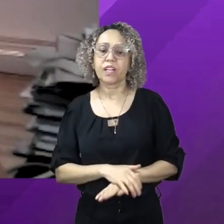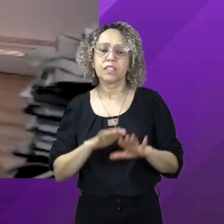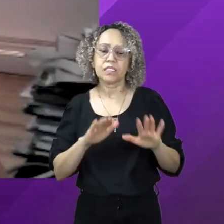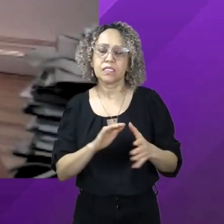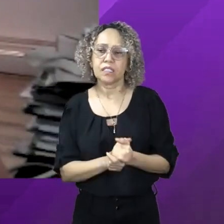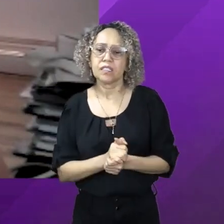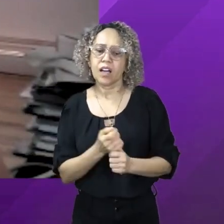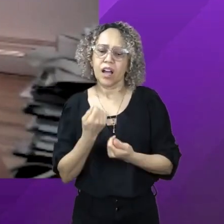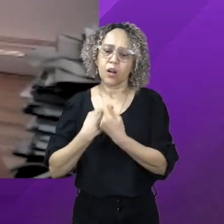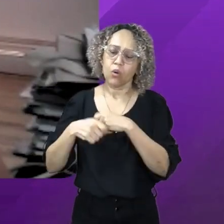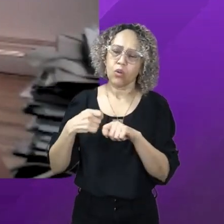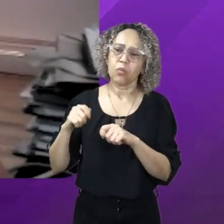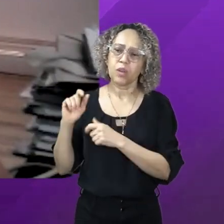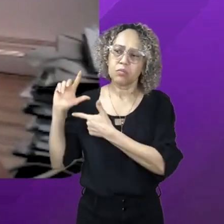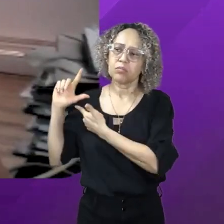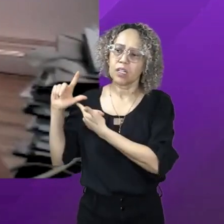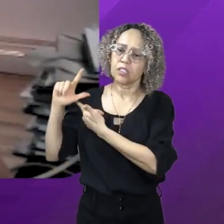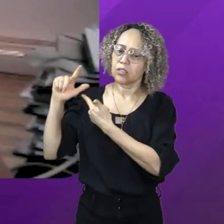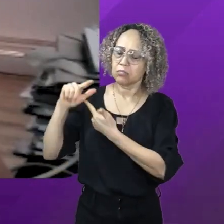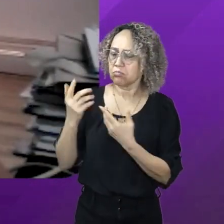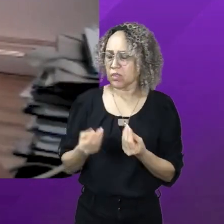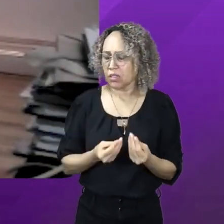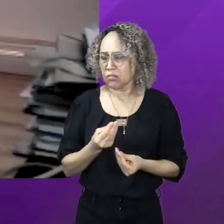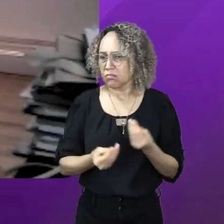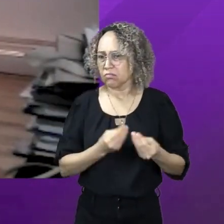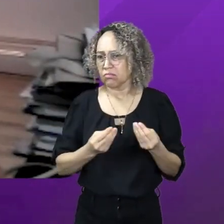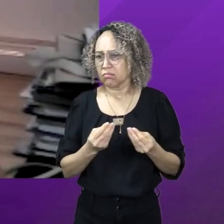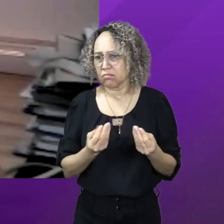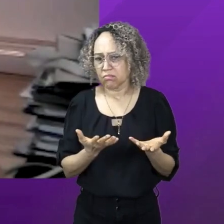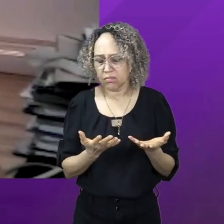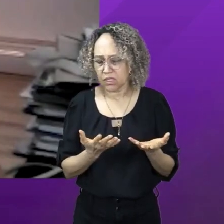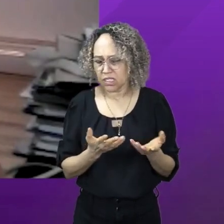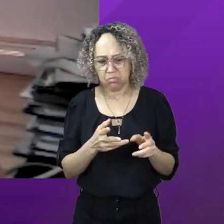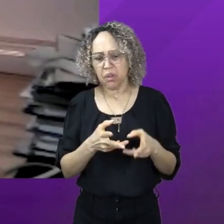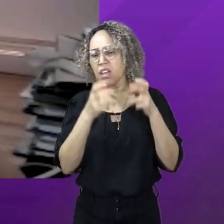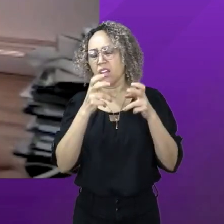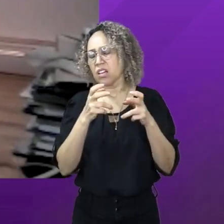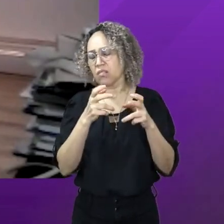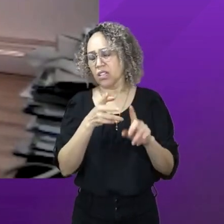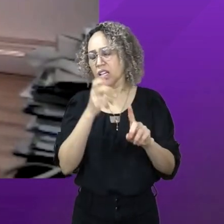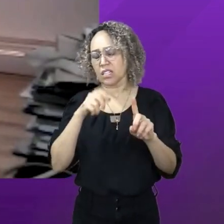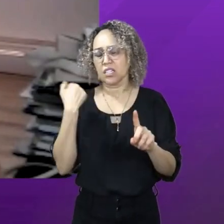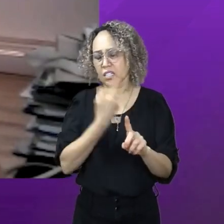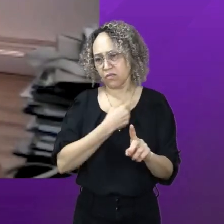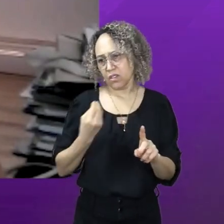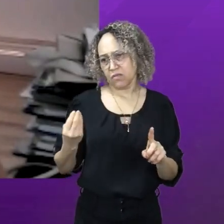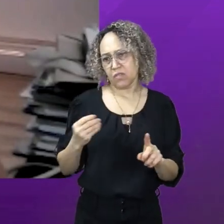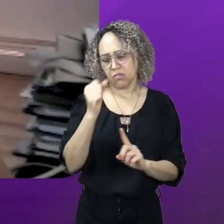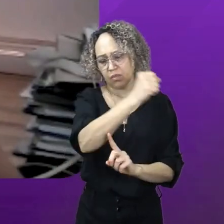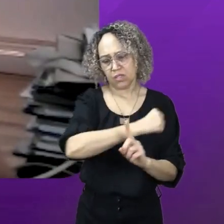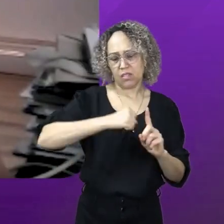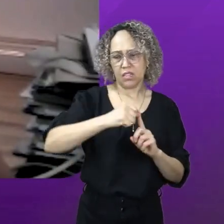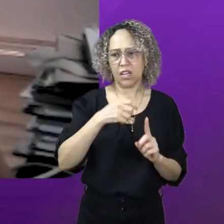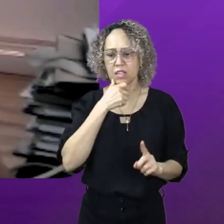tradicional, ela não reconhece que a gente vive numa sociedade machista, patriarcal, e que o